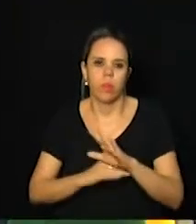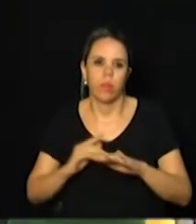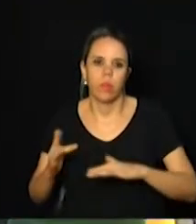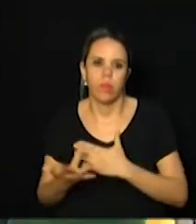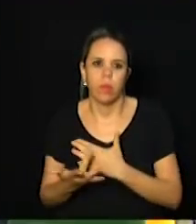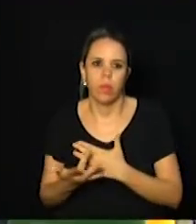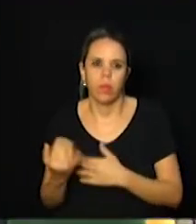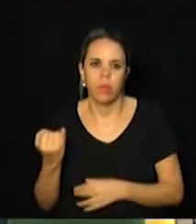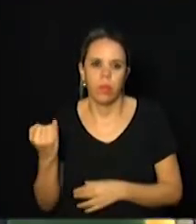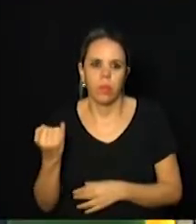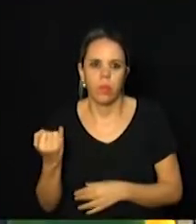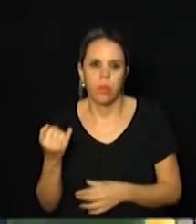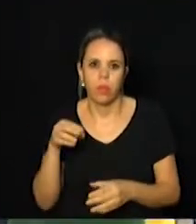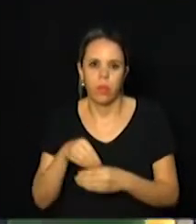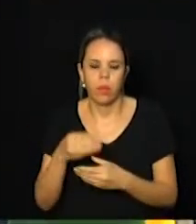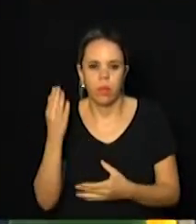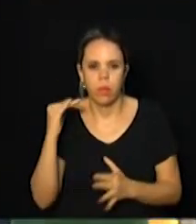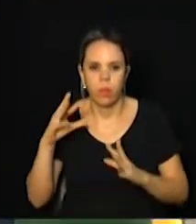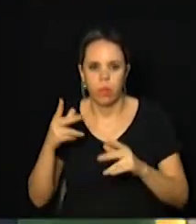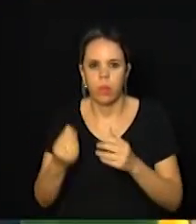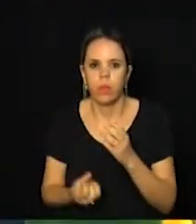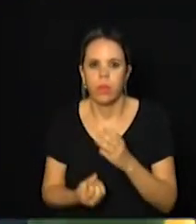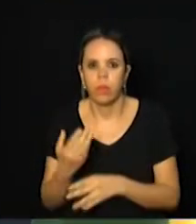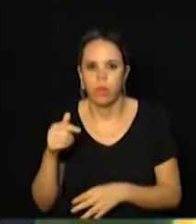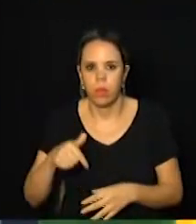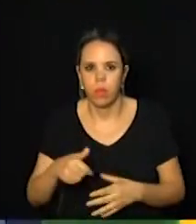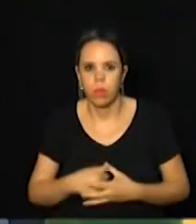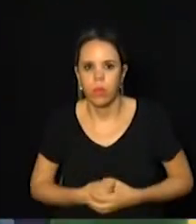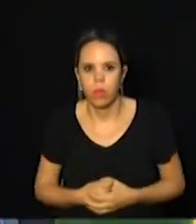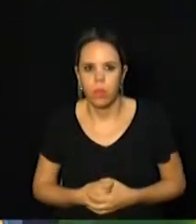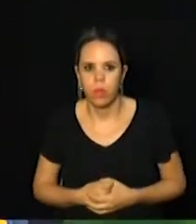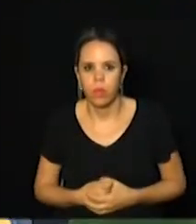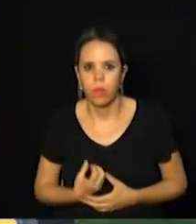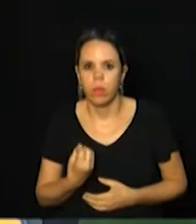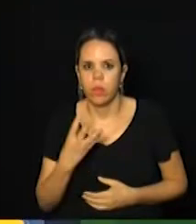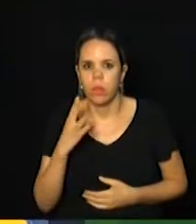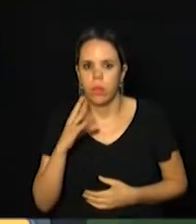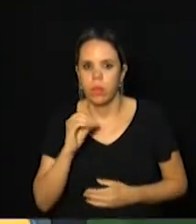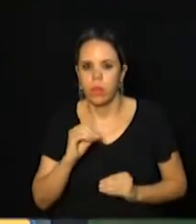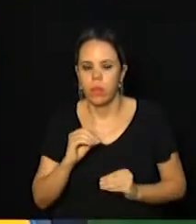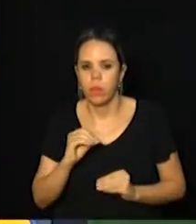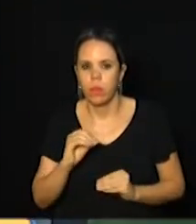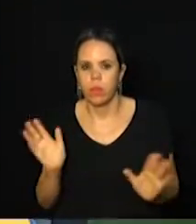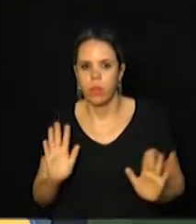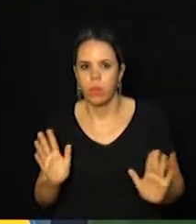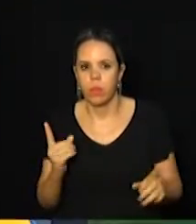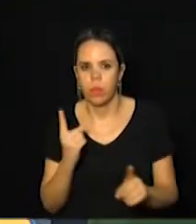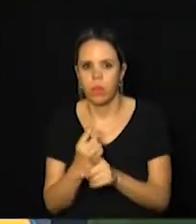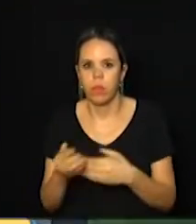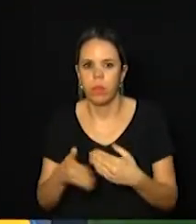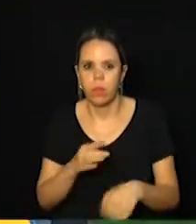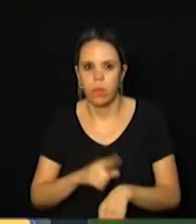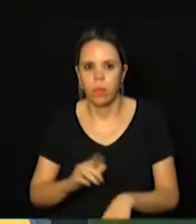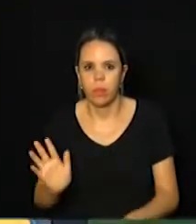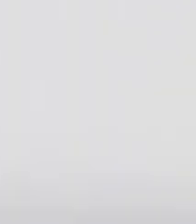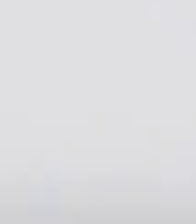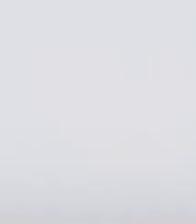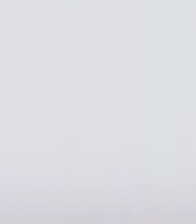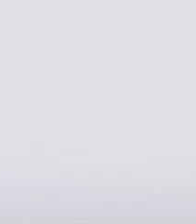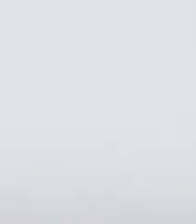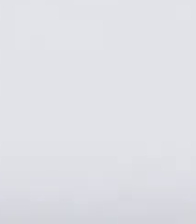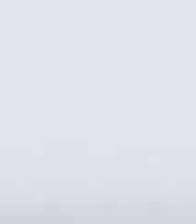redes sociais importante a ficar por dentro de tudo que acontece aqui Desejo a todos uma ótima noite a gente se vê qualquer momento até